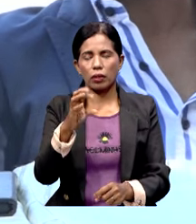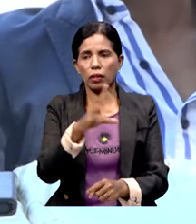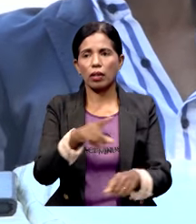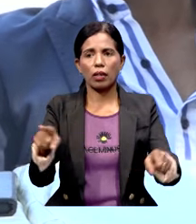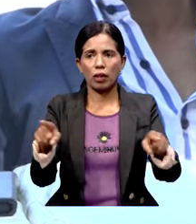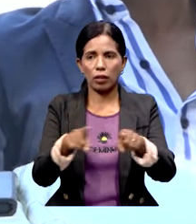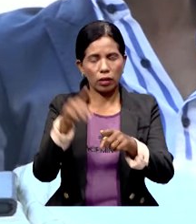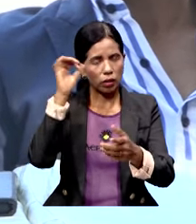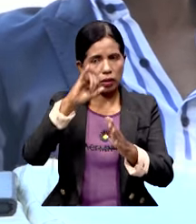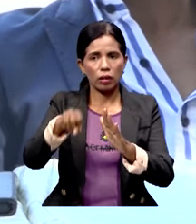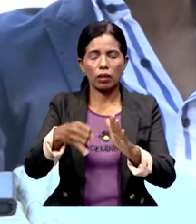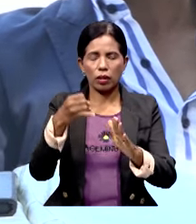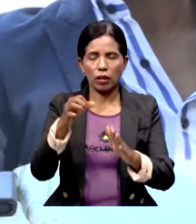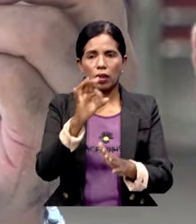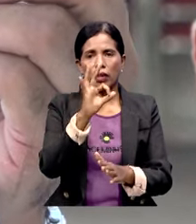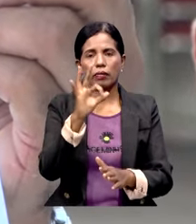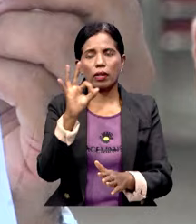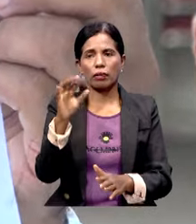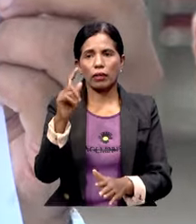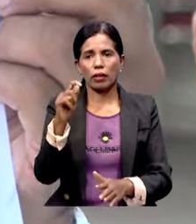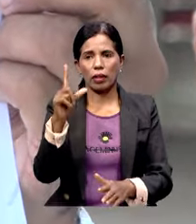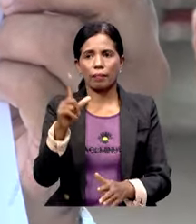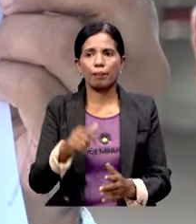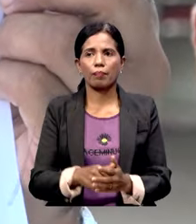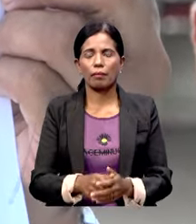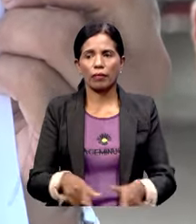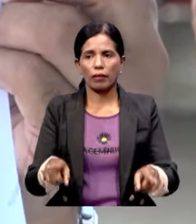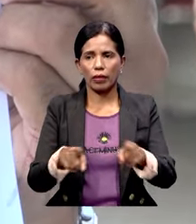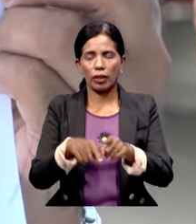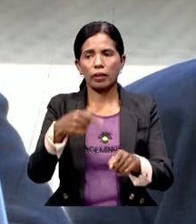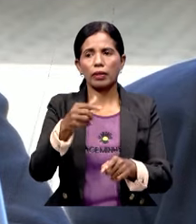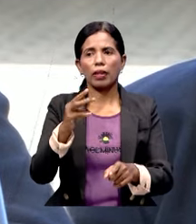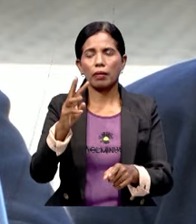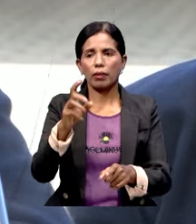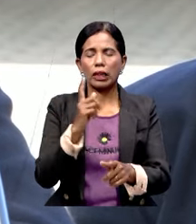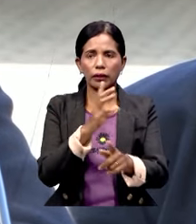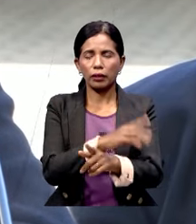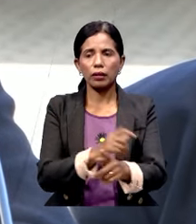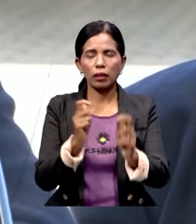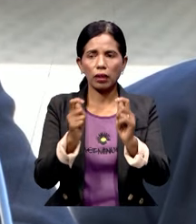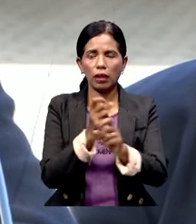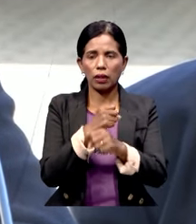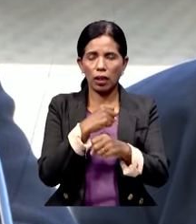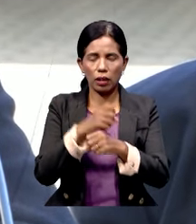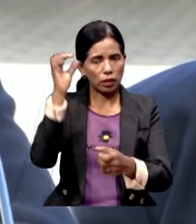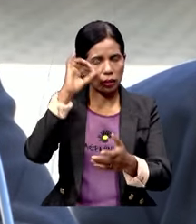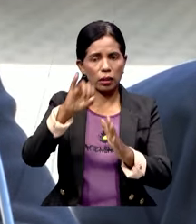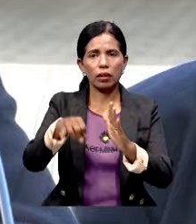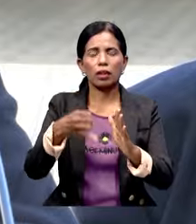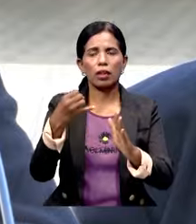hanesa secretário geral FFTL. Ligado ho questão ne Ziemeni tenta halo confirmação ho secretário geral